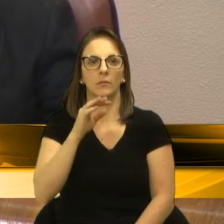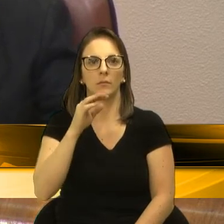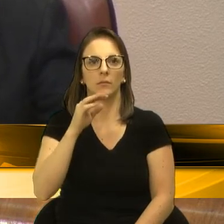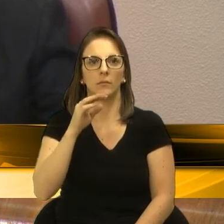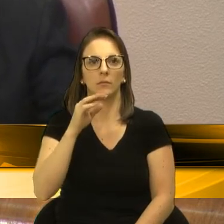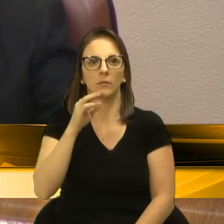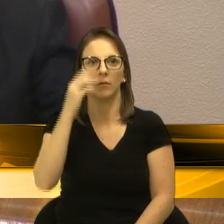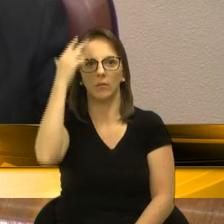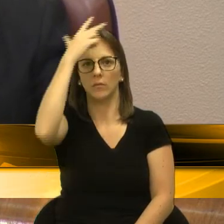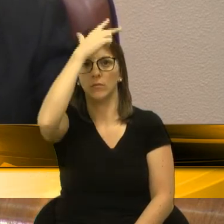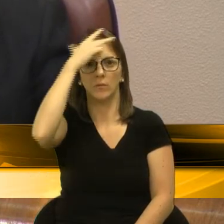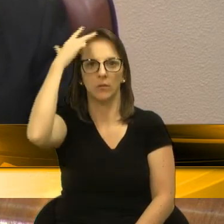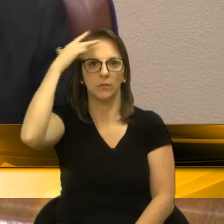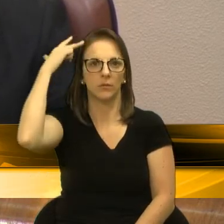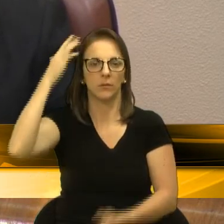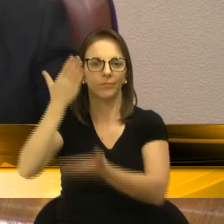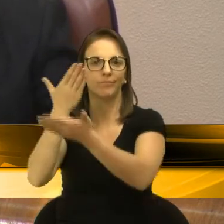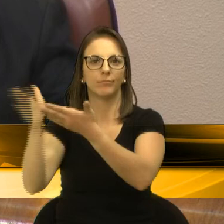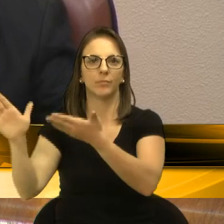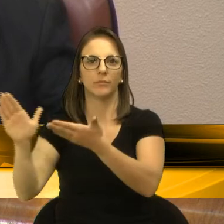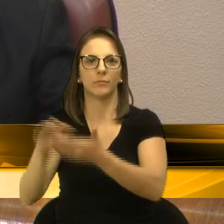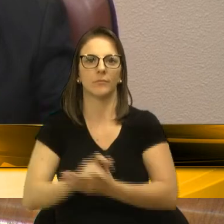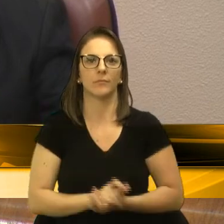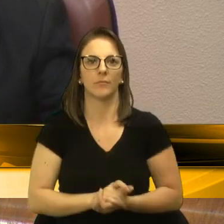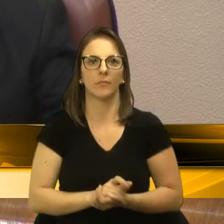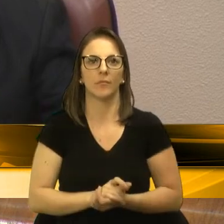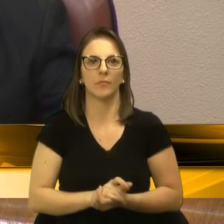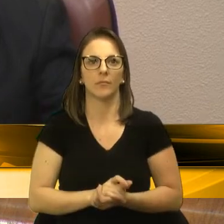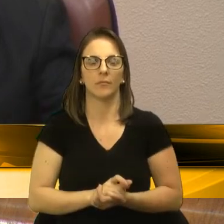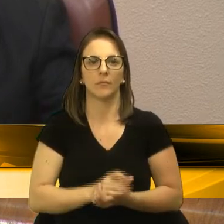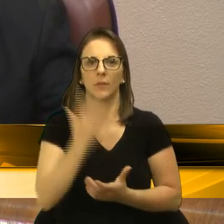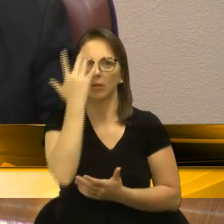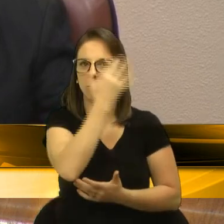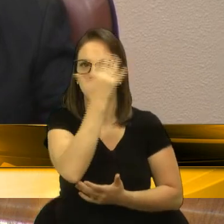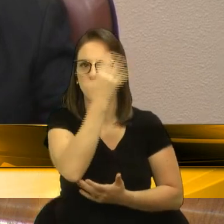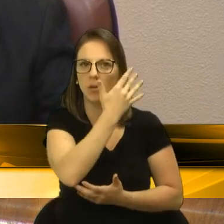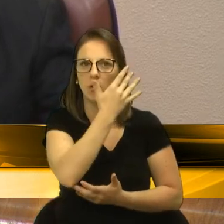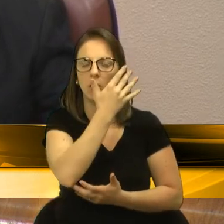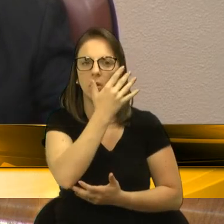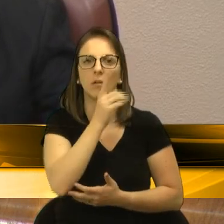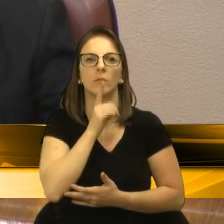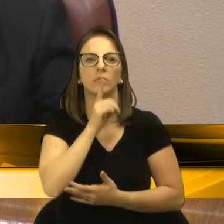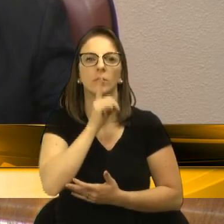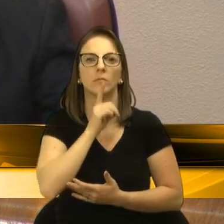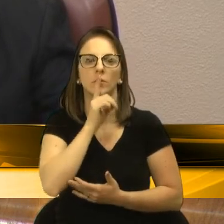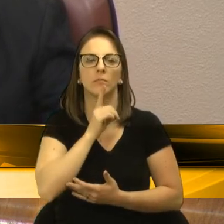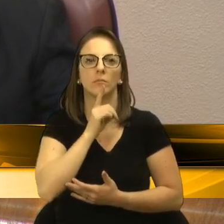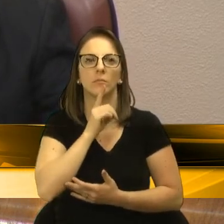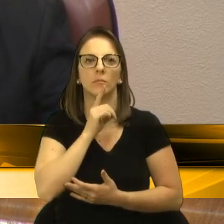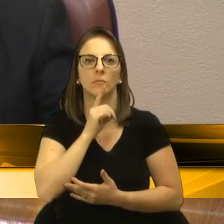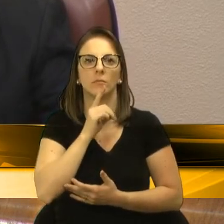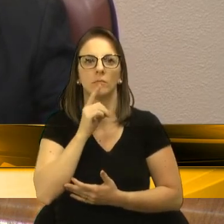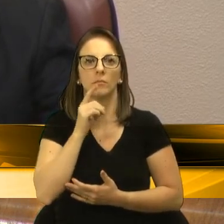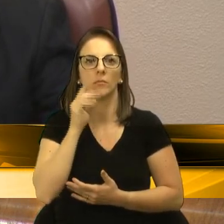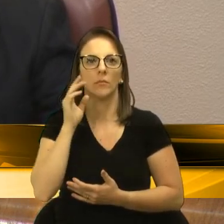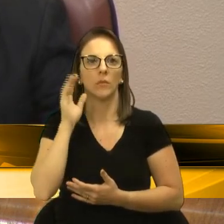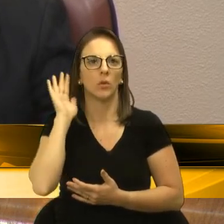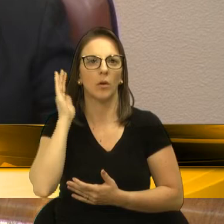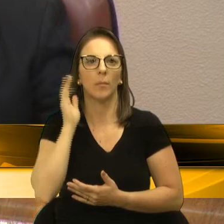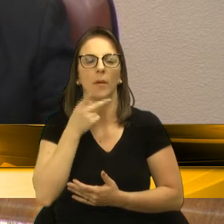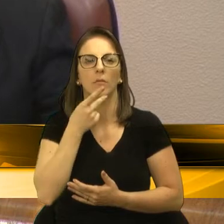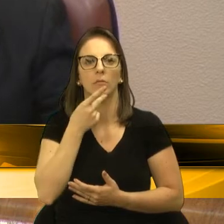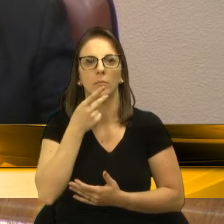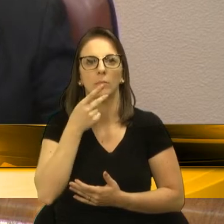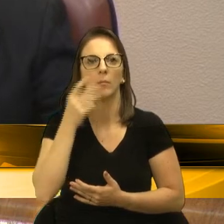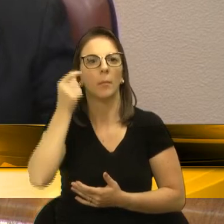descartado. Adiló de Domênico, Alberto Meneguzzi, Alceu Tomé, Arlindo Bandeira, Denise Pessoa, Ed Carlos